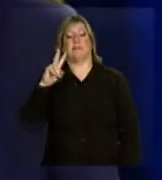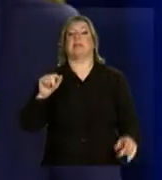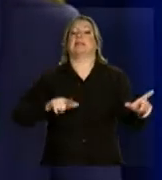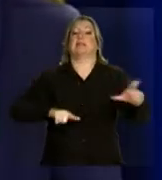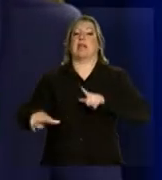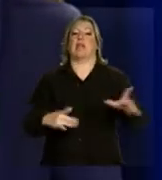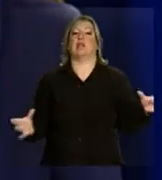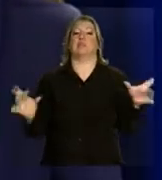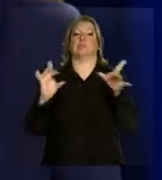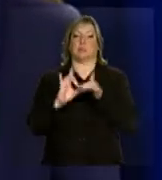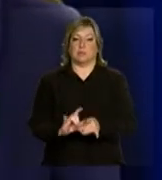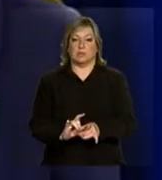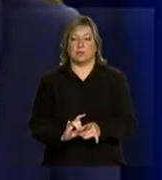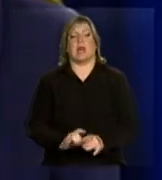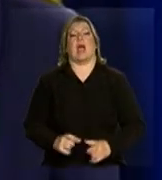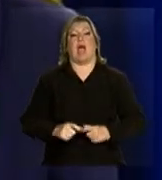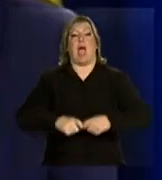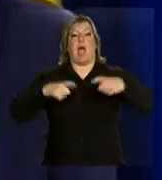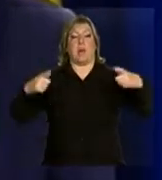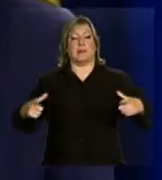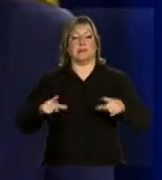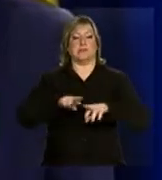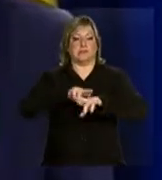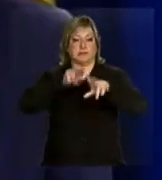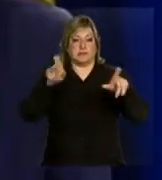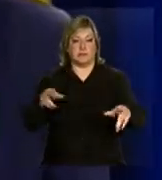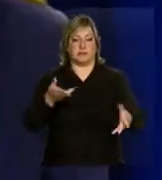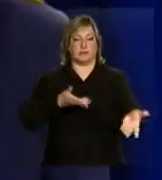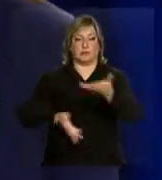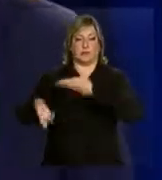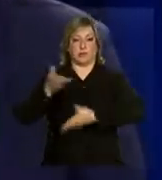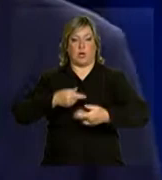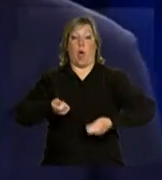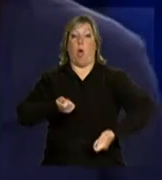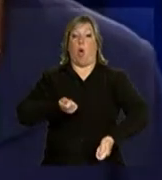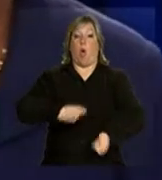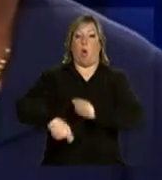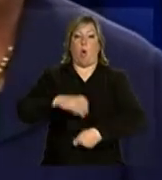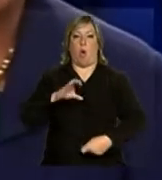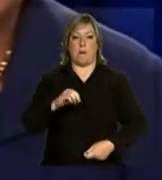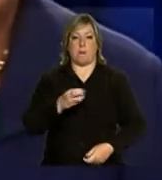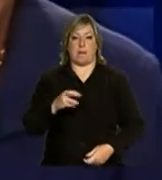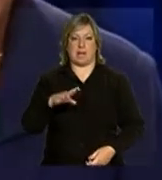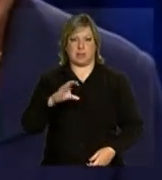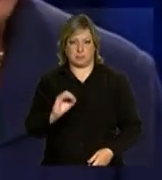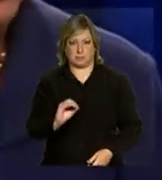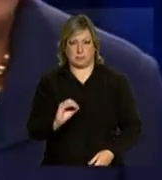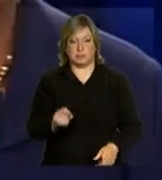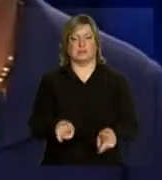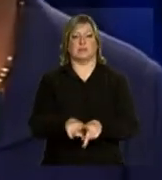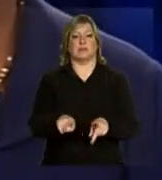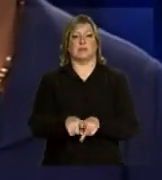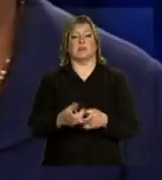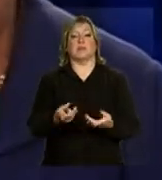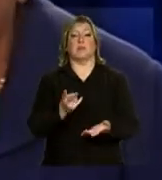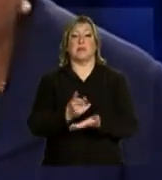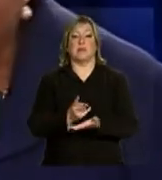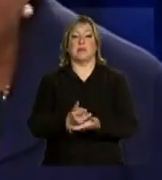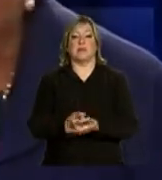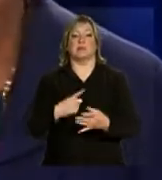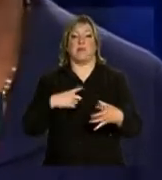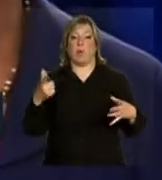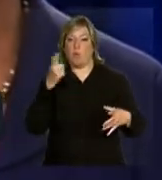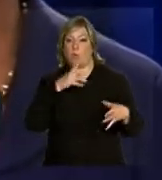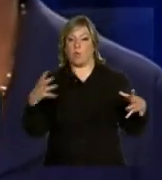e diversificar ainda mais os fluxos recíprocos de comércio que, mesmo tendo atingido esse patamar,